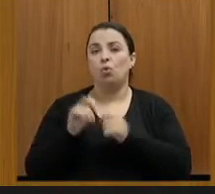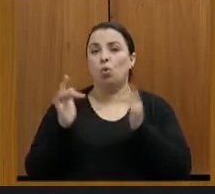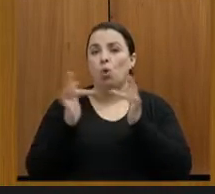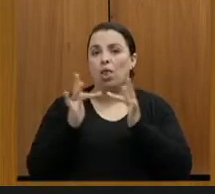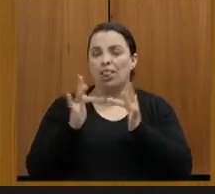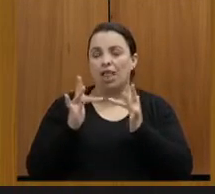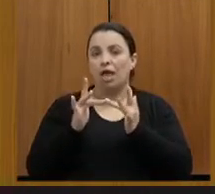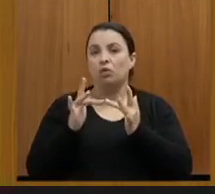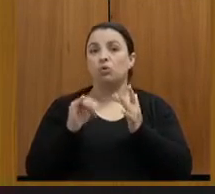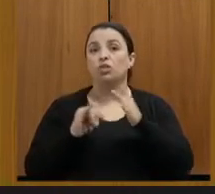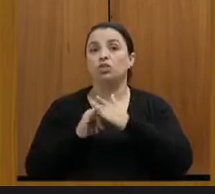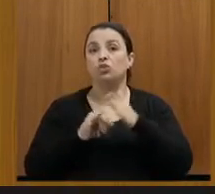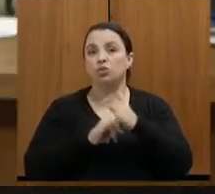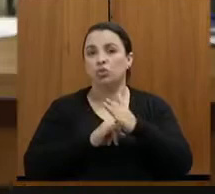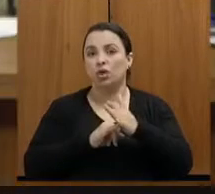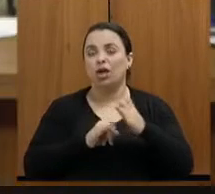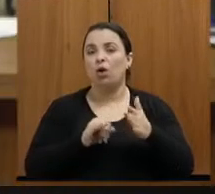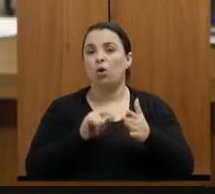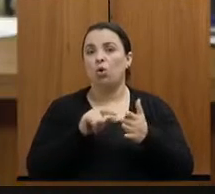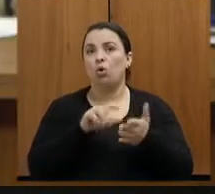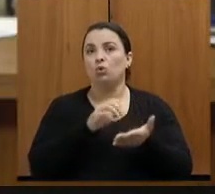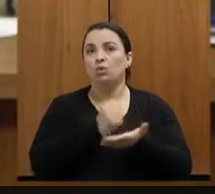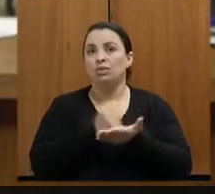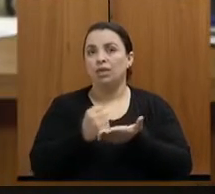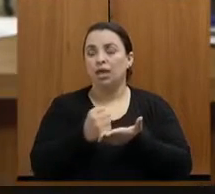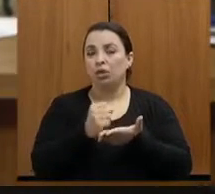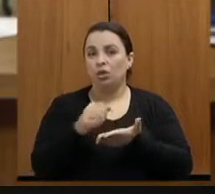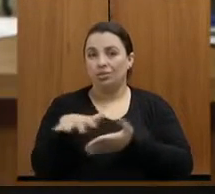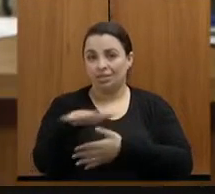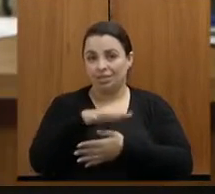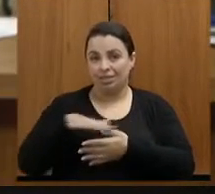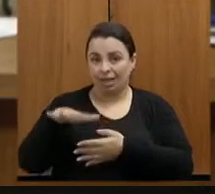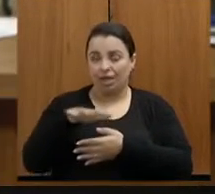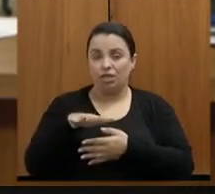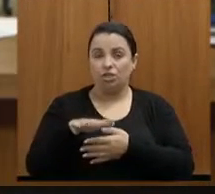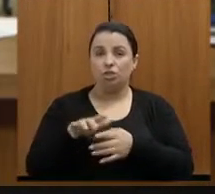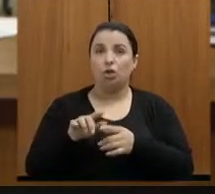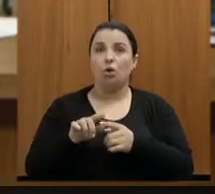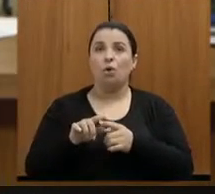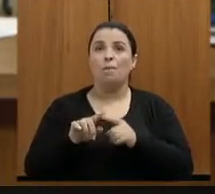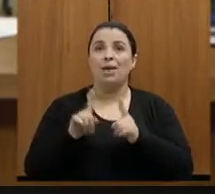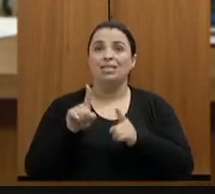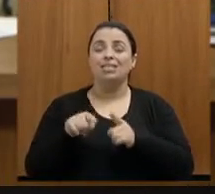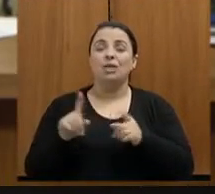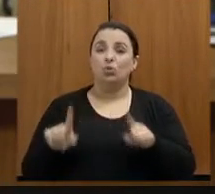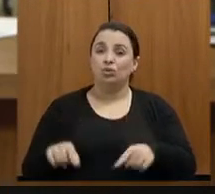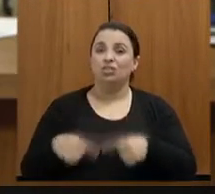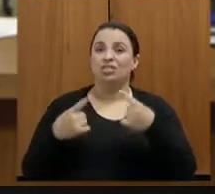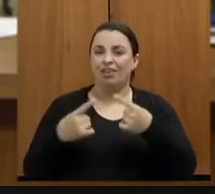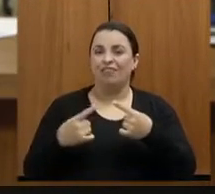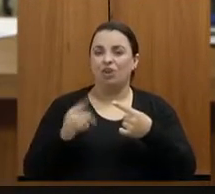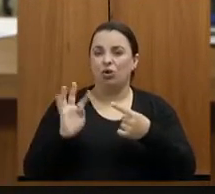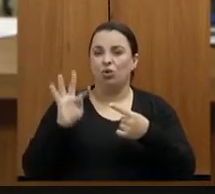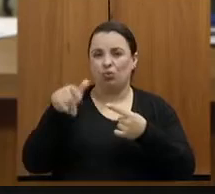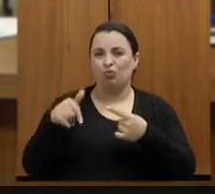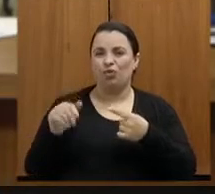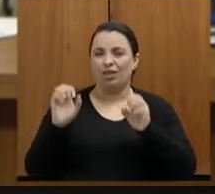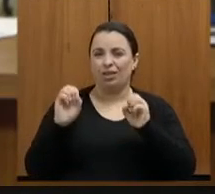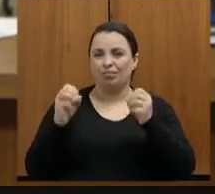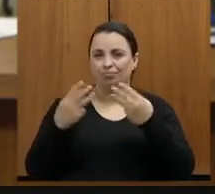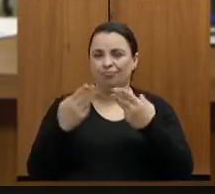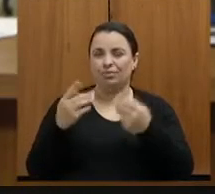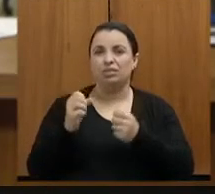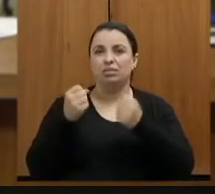cartórios da região, mas esse é até um desafio que está lá no finalzinho, deputada, que a gente ia registrar, que, muitas vezes, os